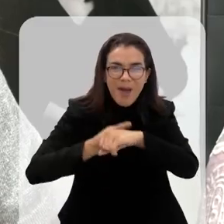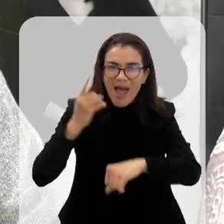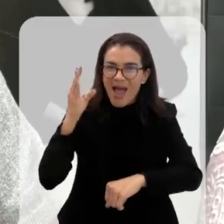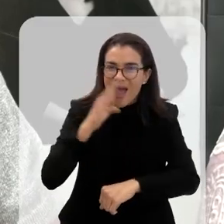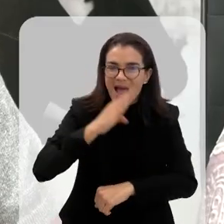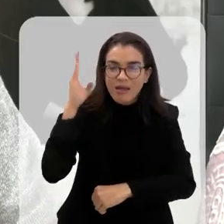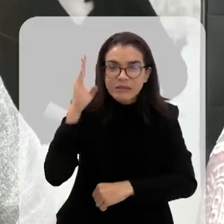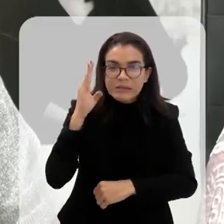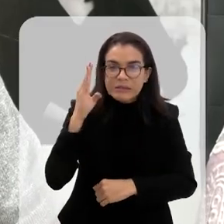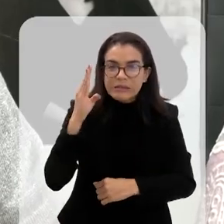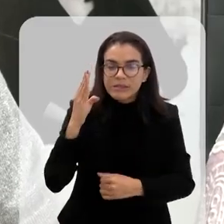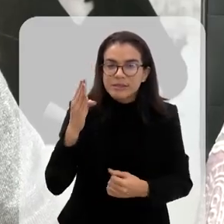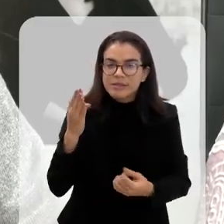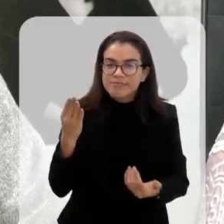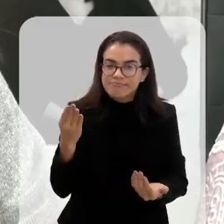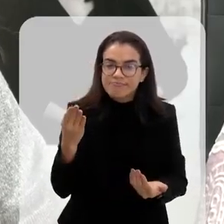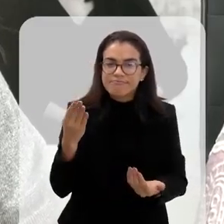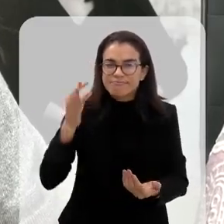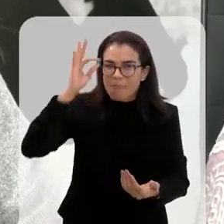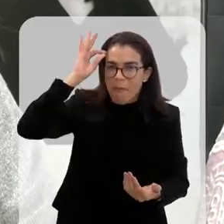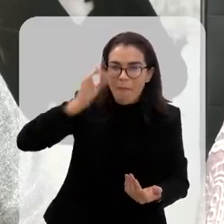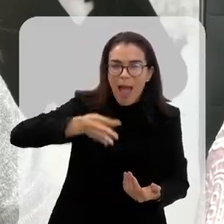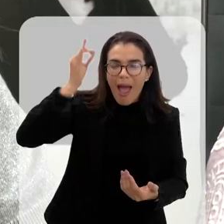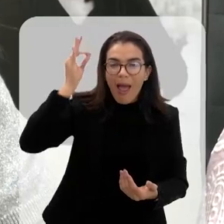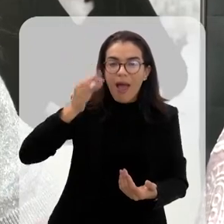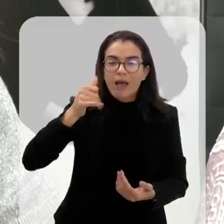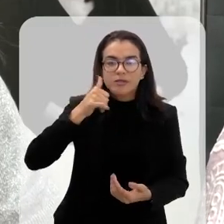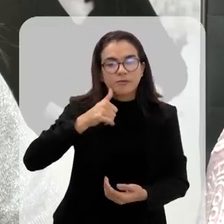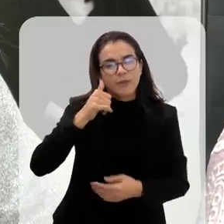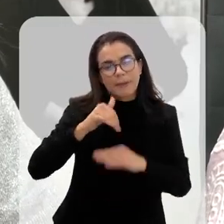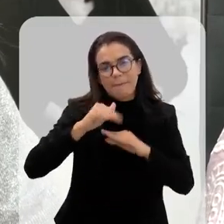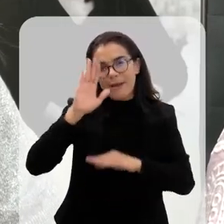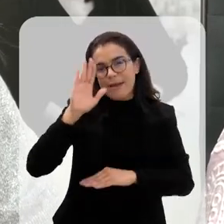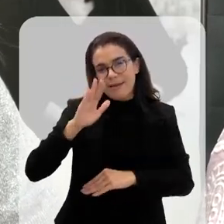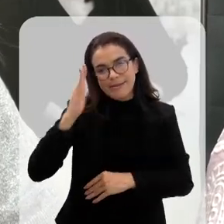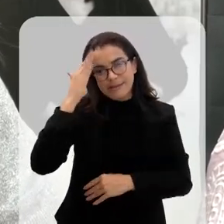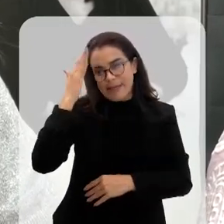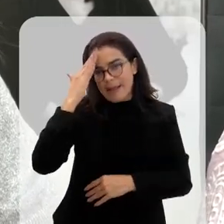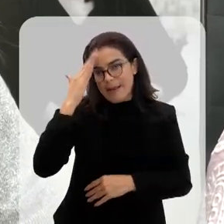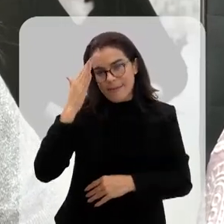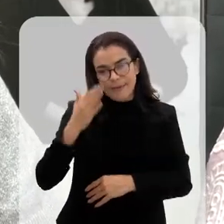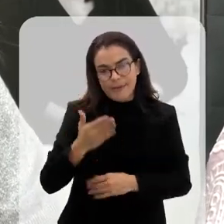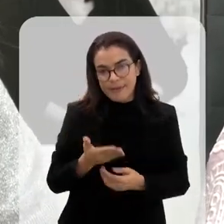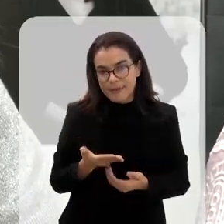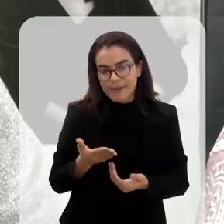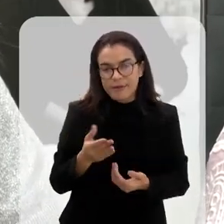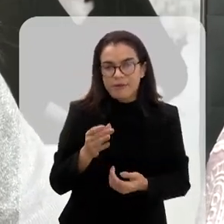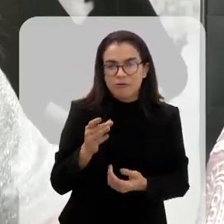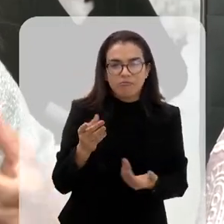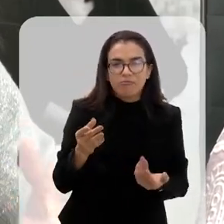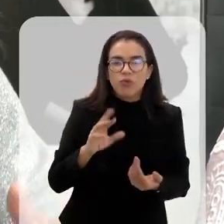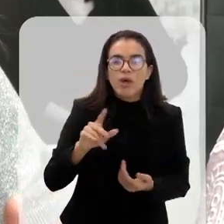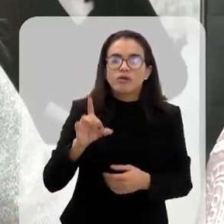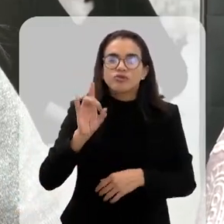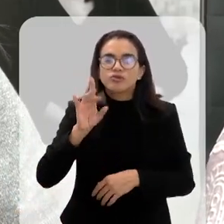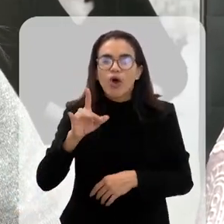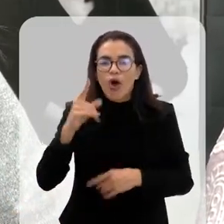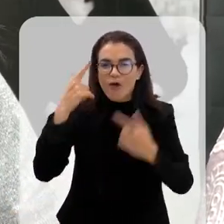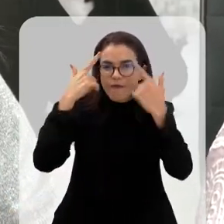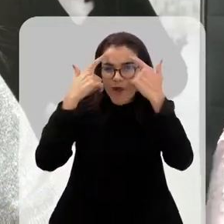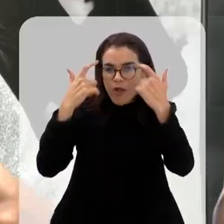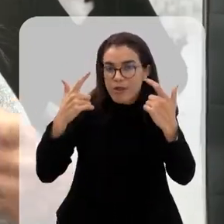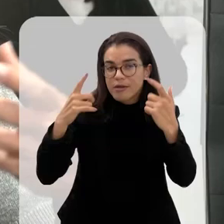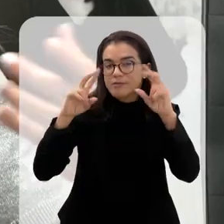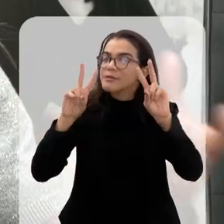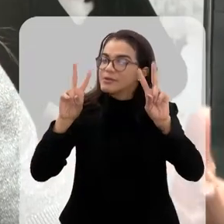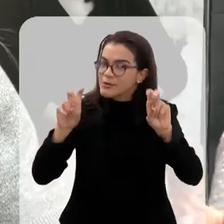pela rapidez das informações, eu acho que as mulheres sabem mais do que acontece com elas. Não só o que tange a